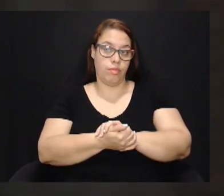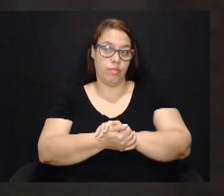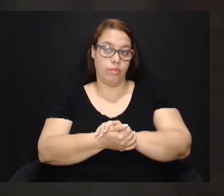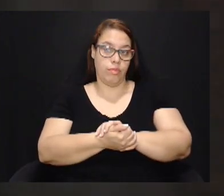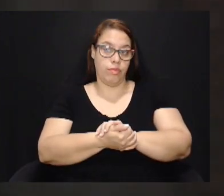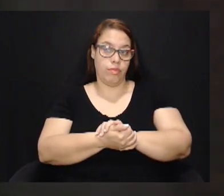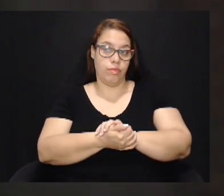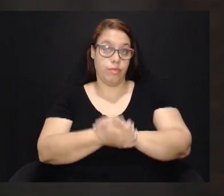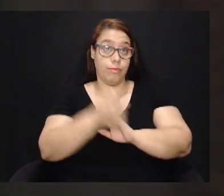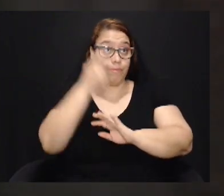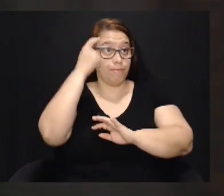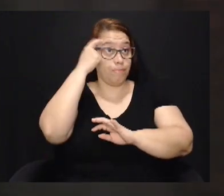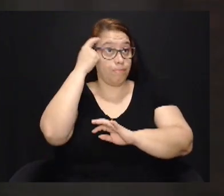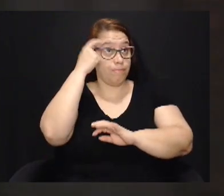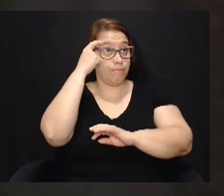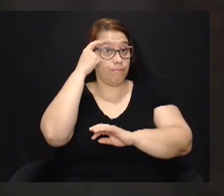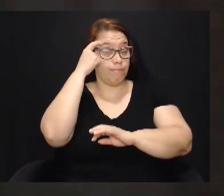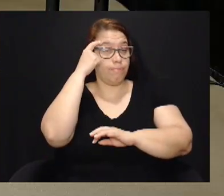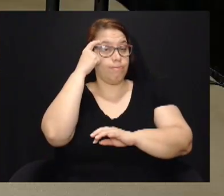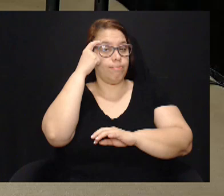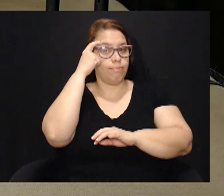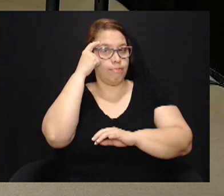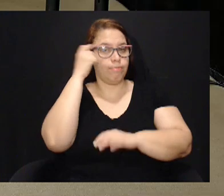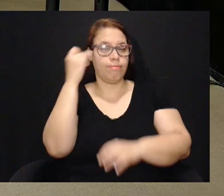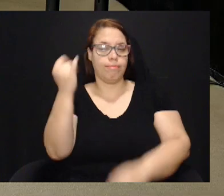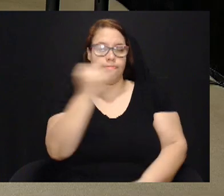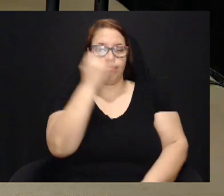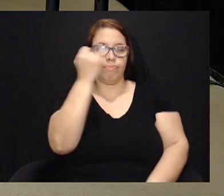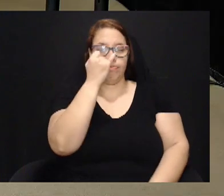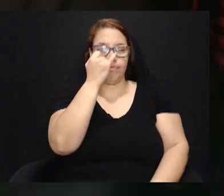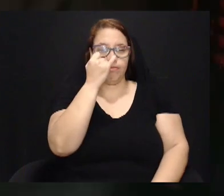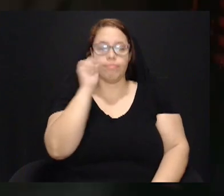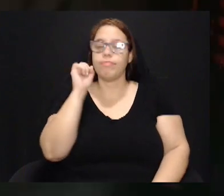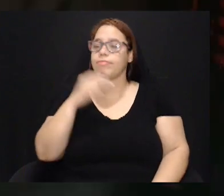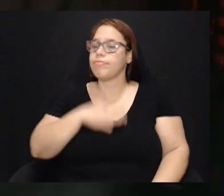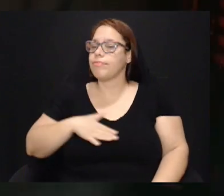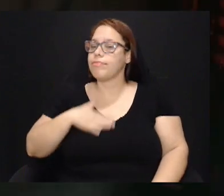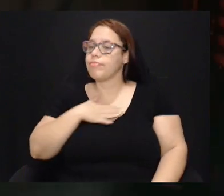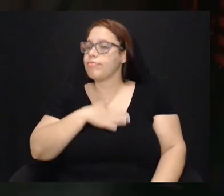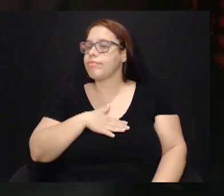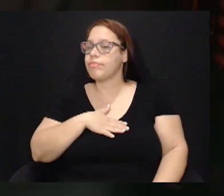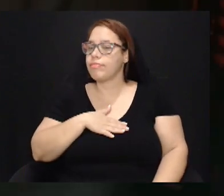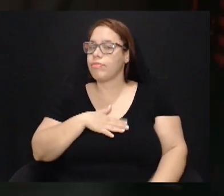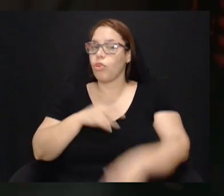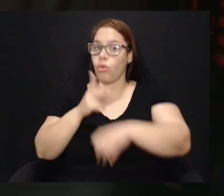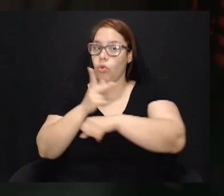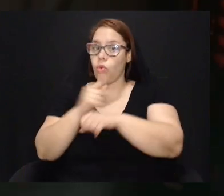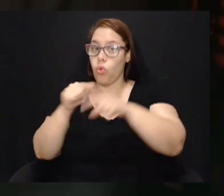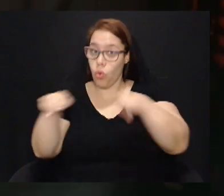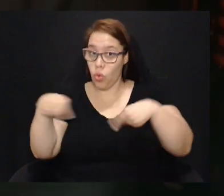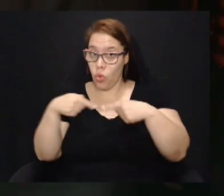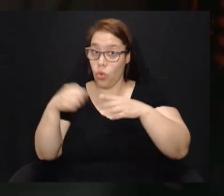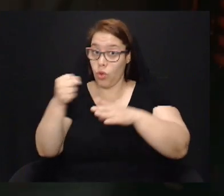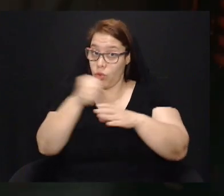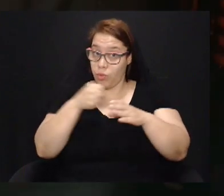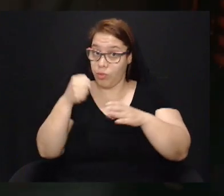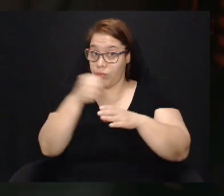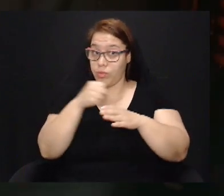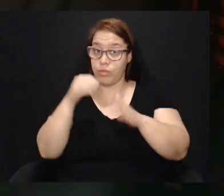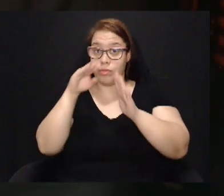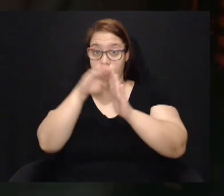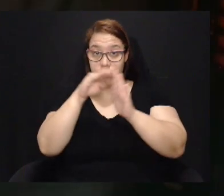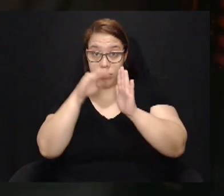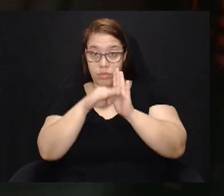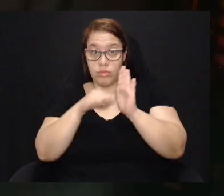Mentalmente, né? Isso é muito importante. E é tão gostoso quando você vai pra cozinha e você faz lá, eu no caso faço marmita, né? E aí depois você vê